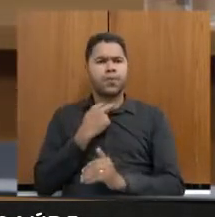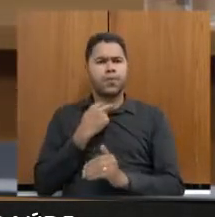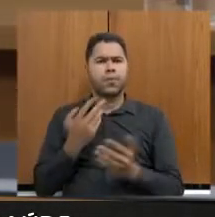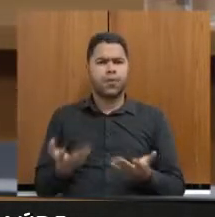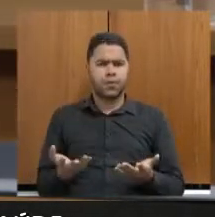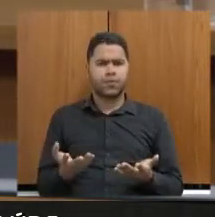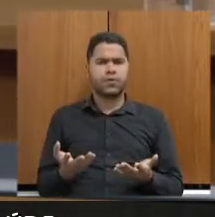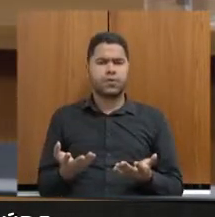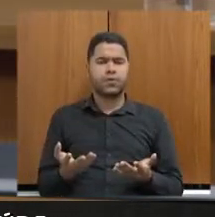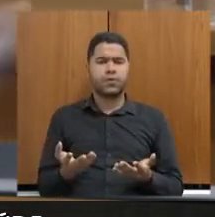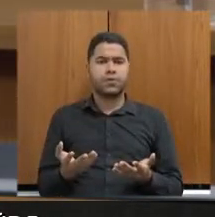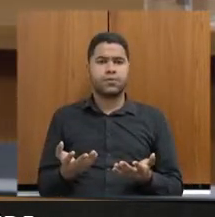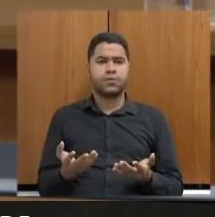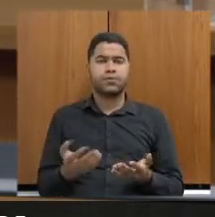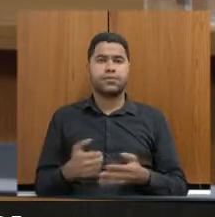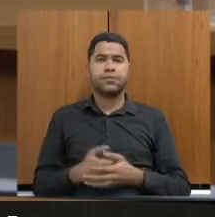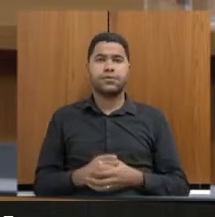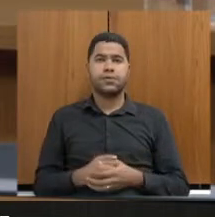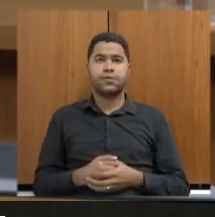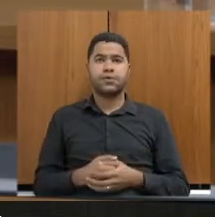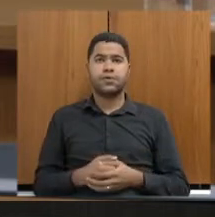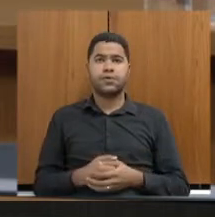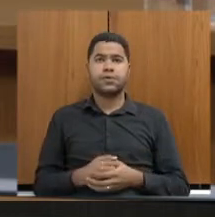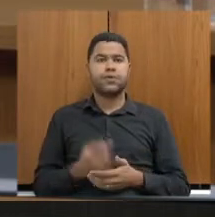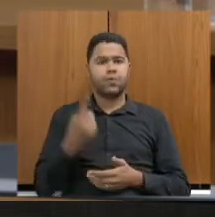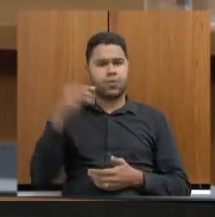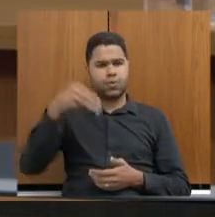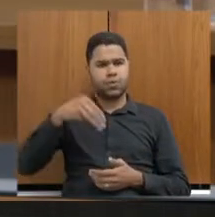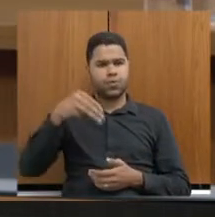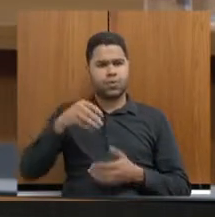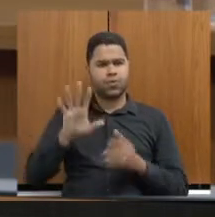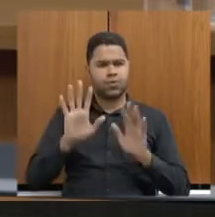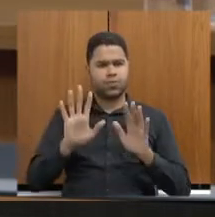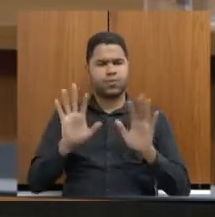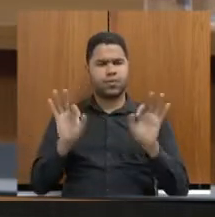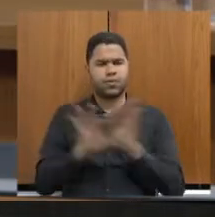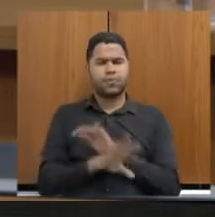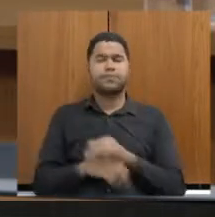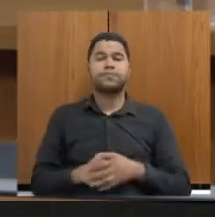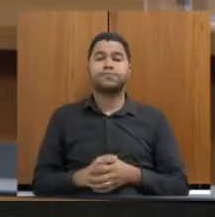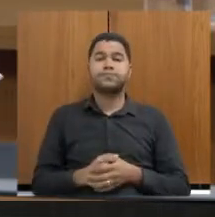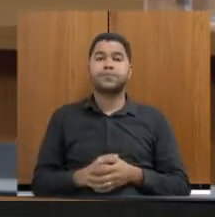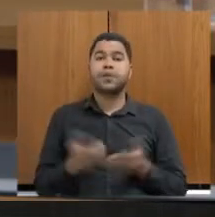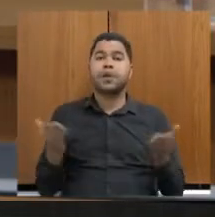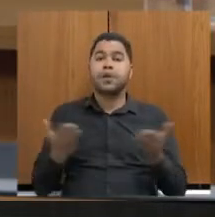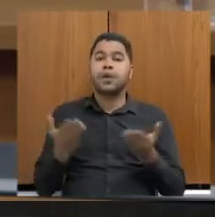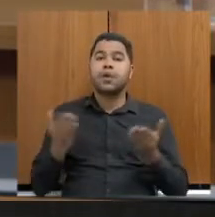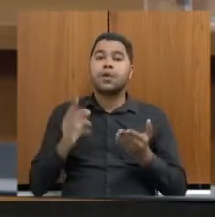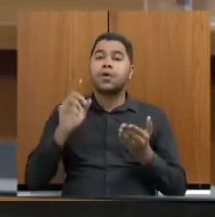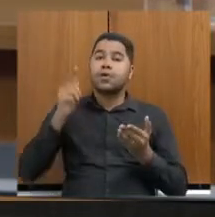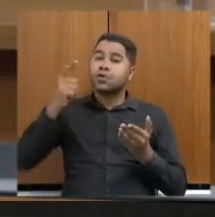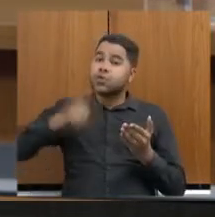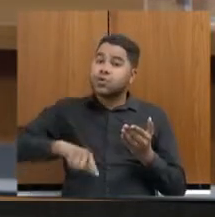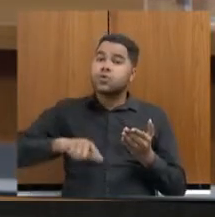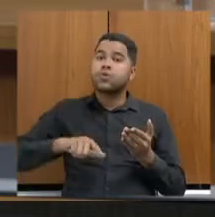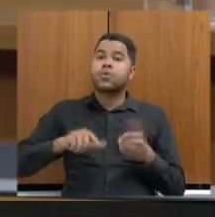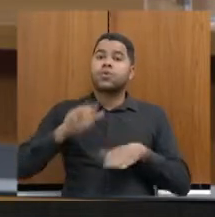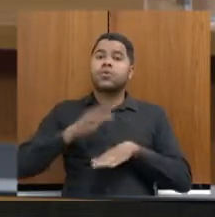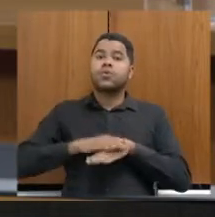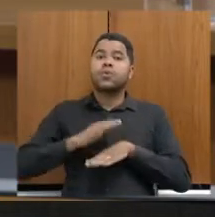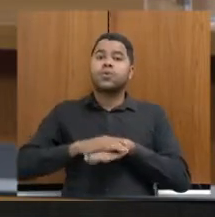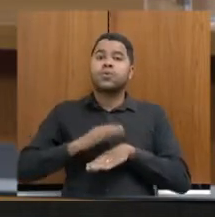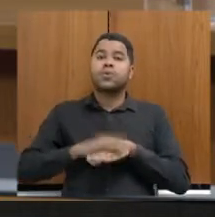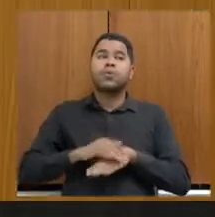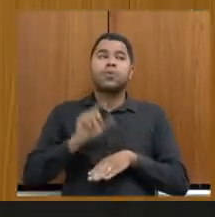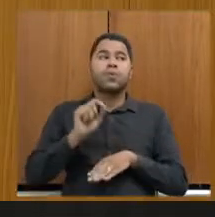pode na e a toda a consistência uma minutos só por favor e aqui eu vou te passar mais uma vez as mãos